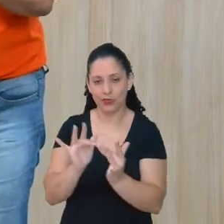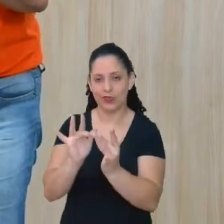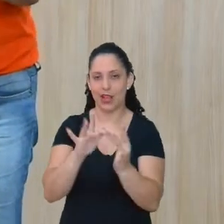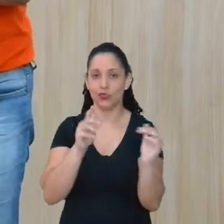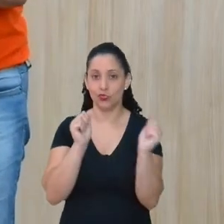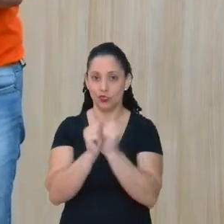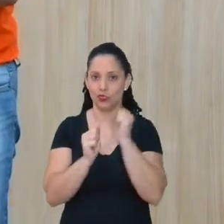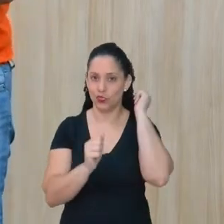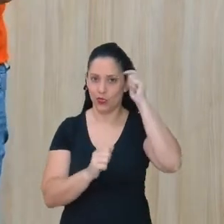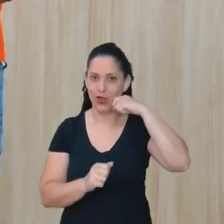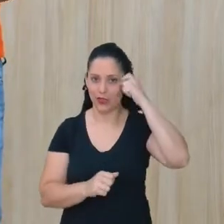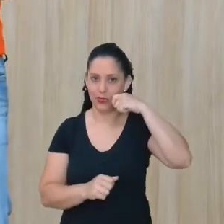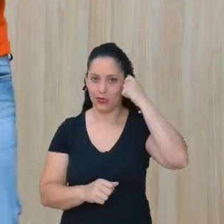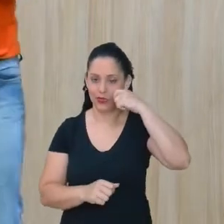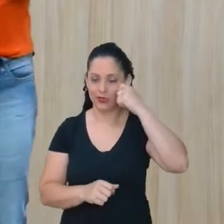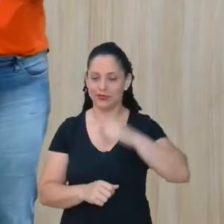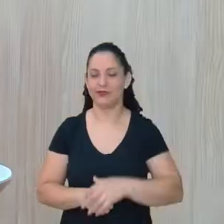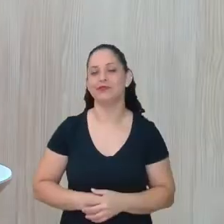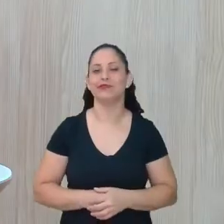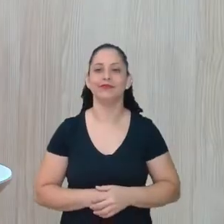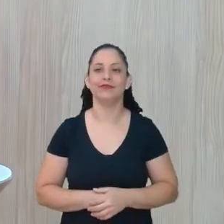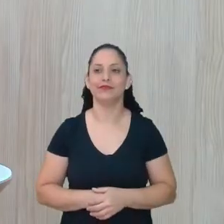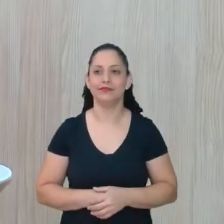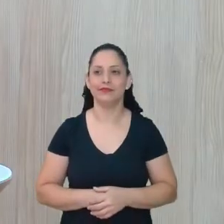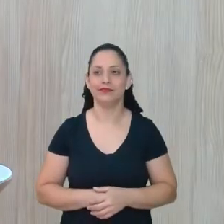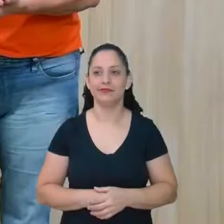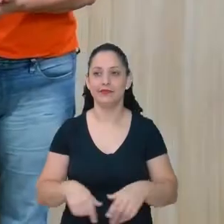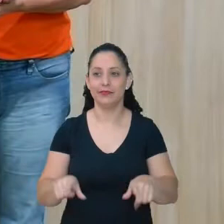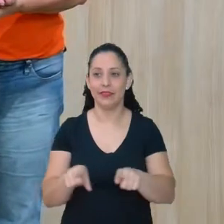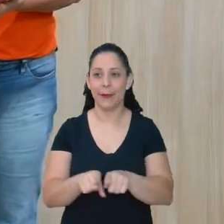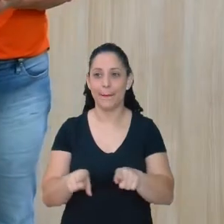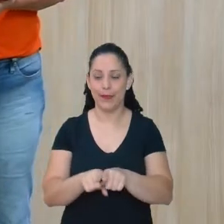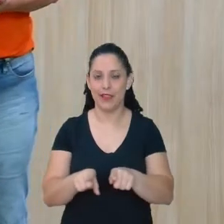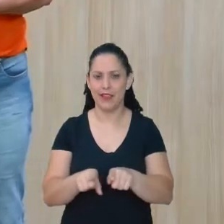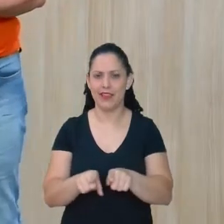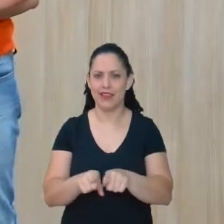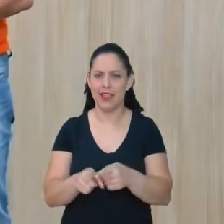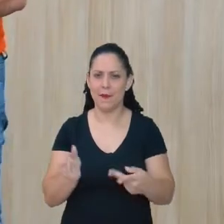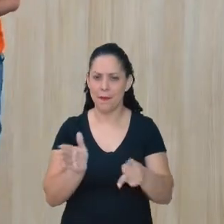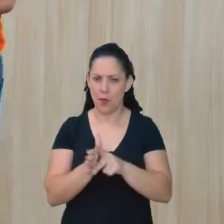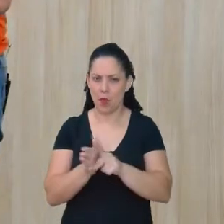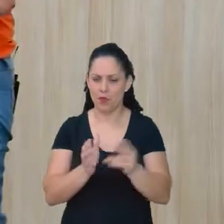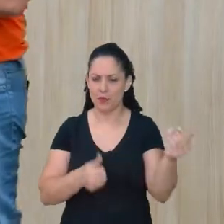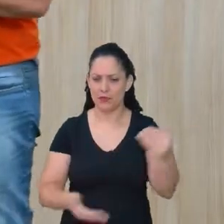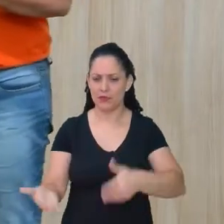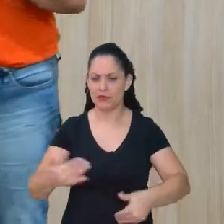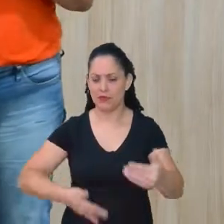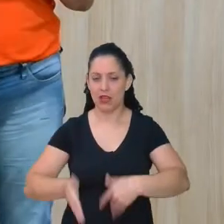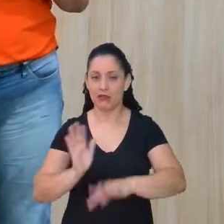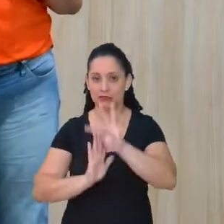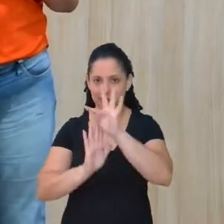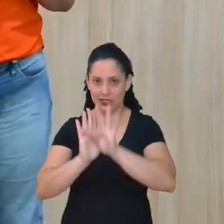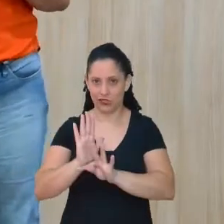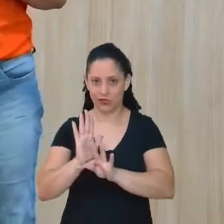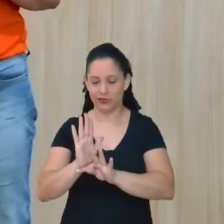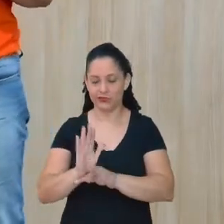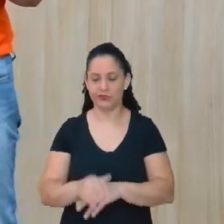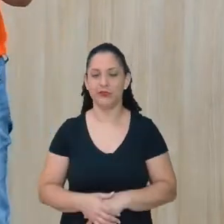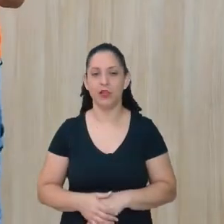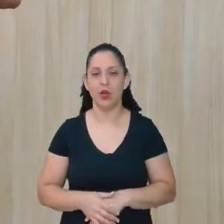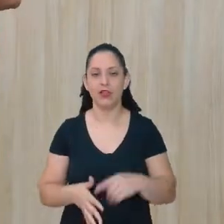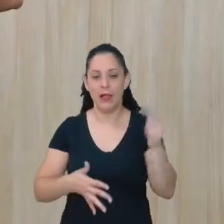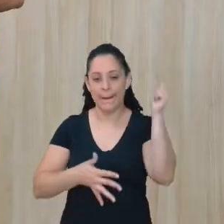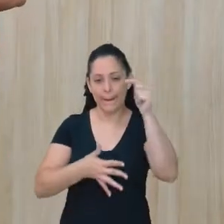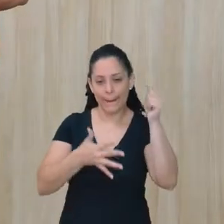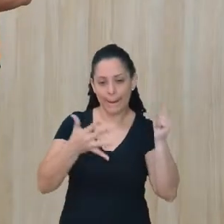com os atores e com o texto em cena. Exato. Né? E fazer parte da construção do texto também. Então, os elementos básicos do teatro, eles são